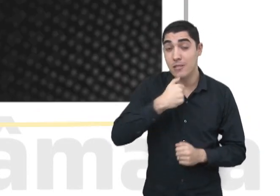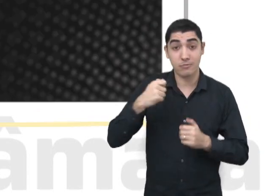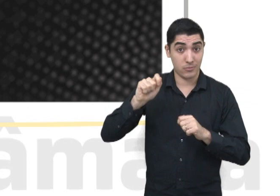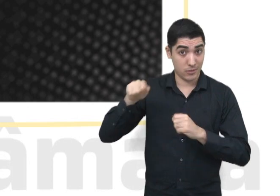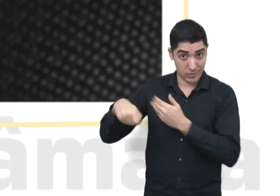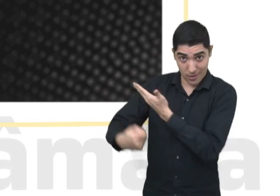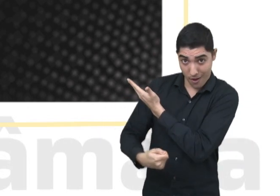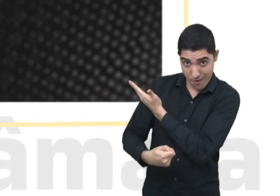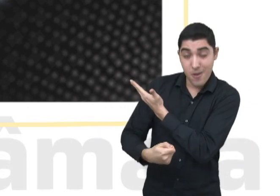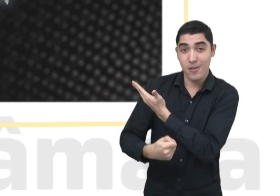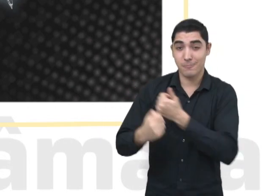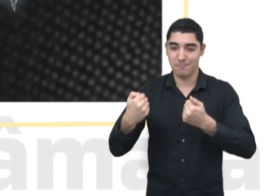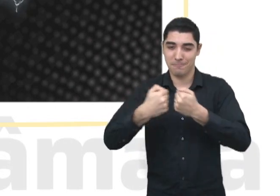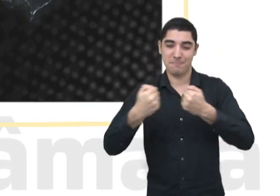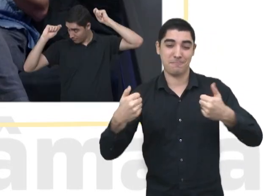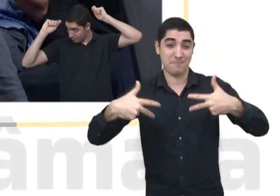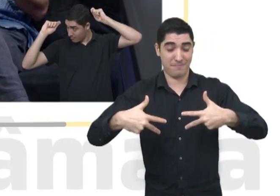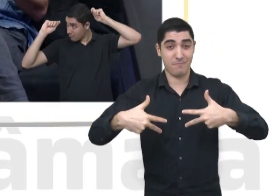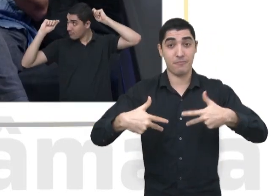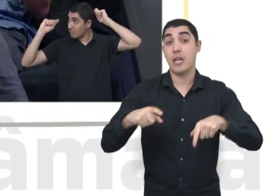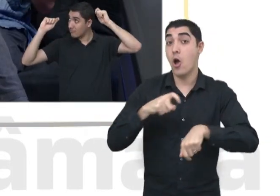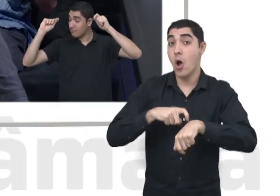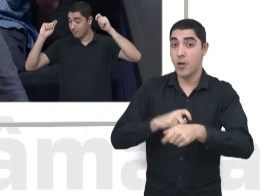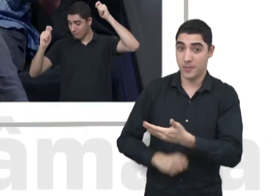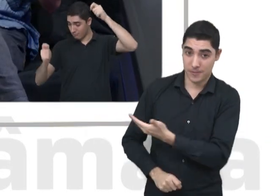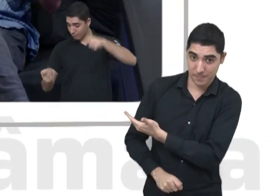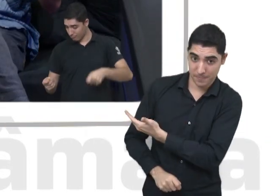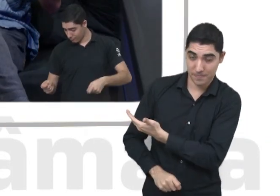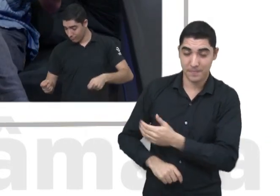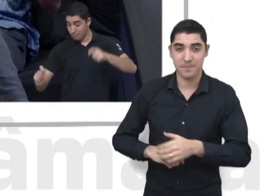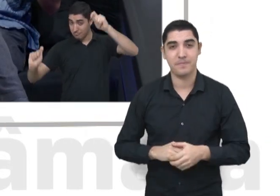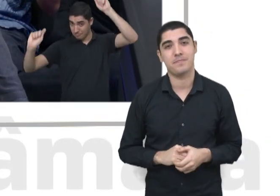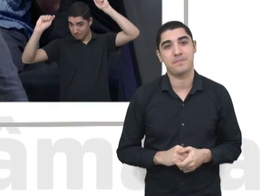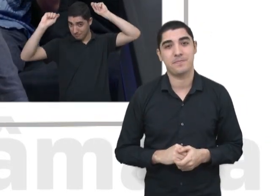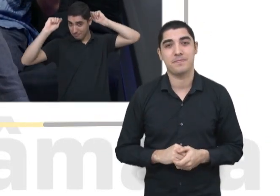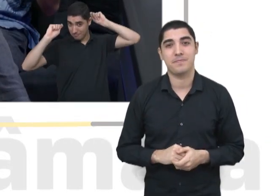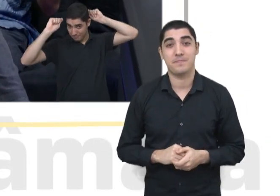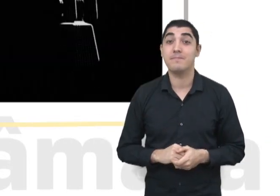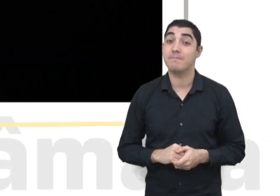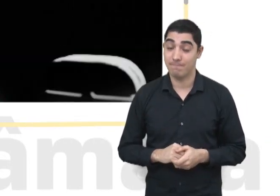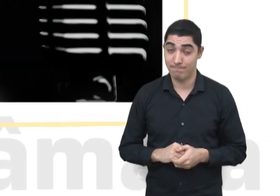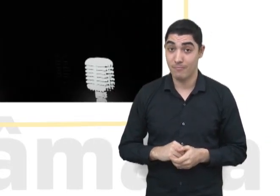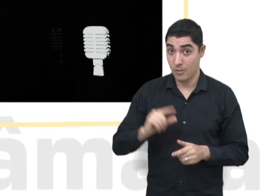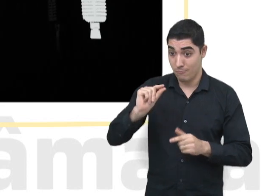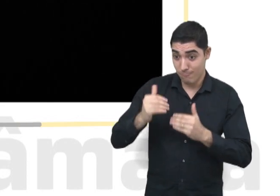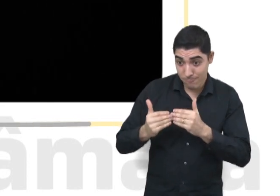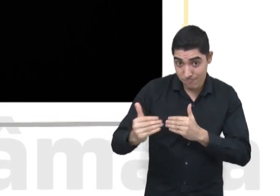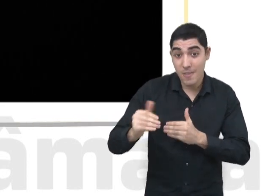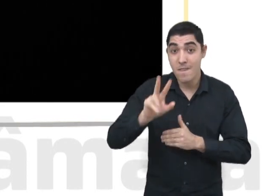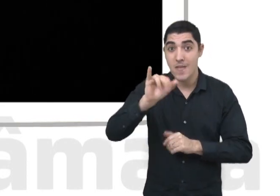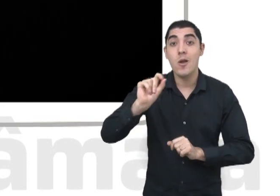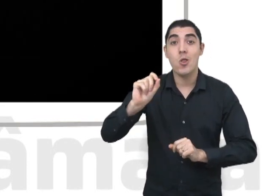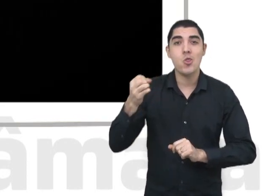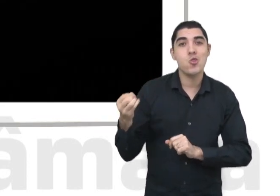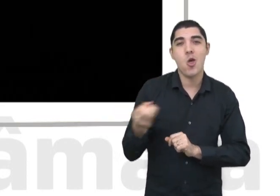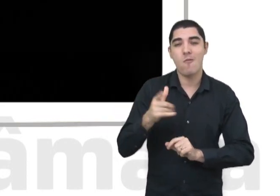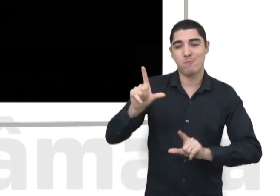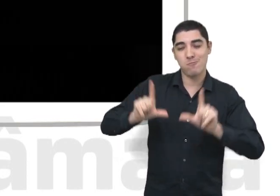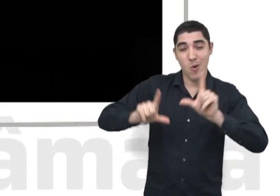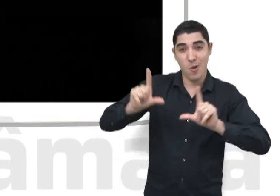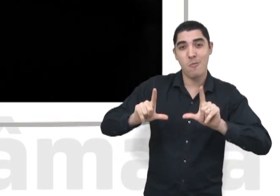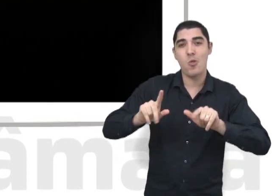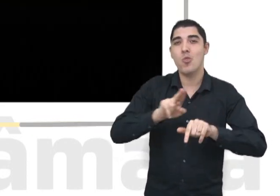no programa Tá Ligado, também às sextas, mas às 4h30 da tarde. E já já você vai ficar antenado